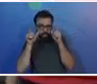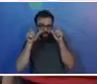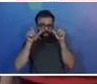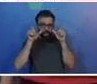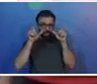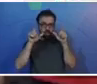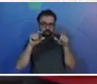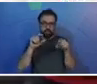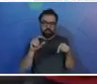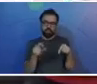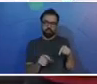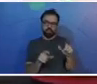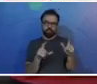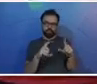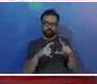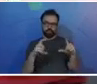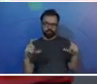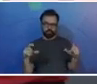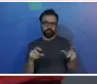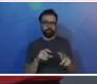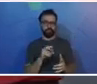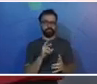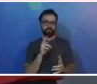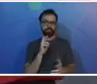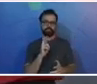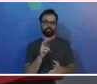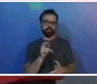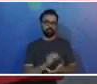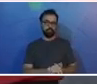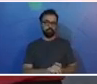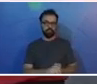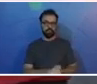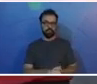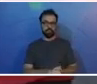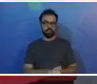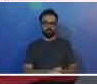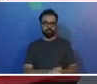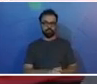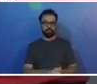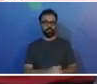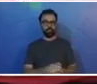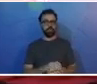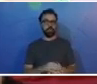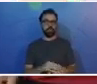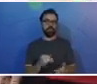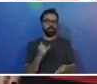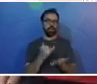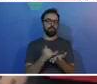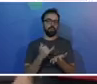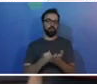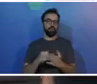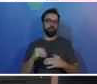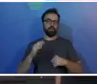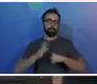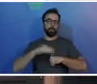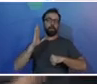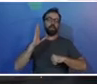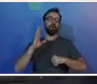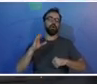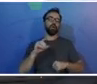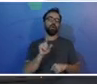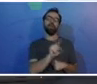está logo abaixo, respondendo letra A. Qual deles tem a maior taxa de imposto e por